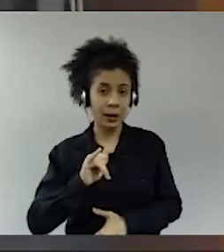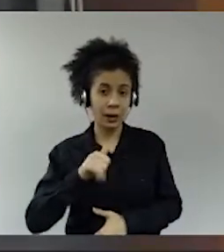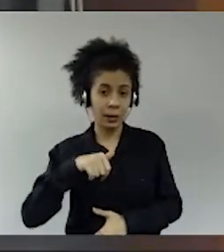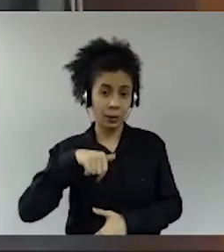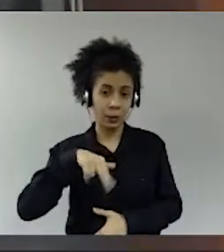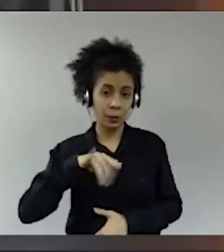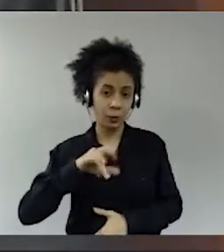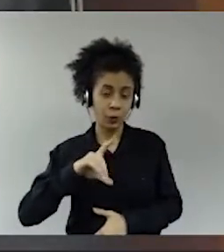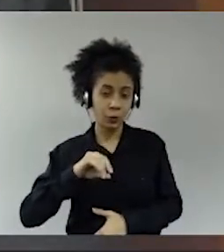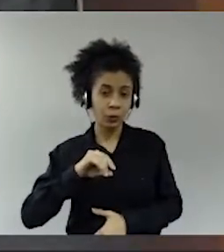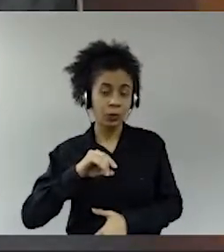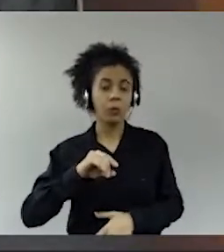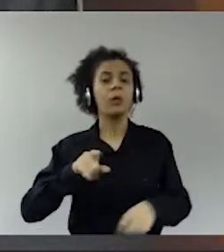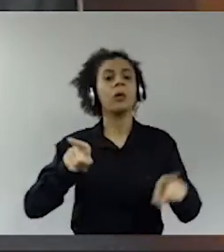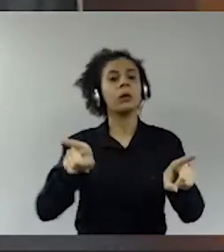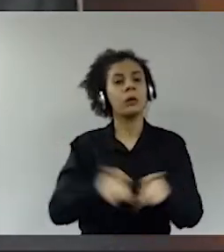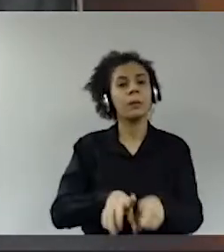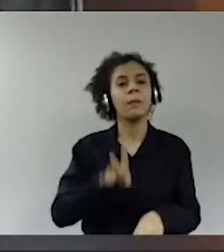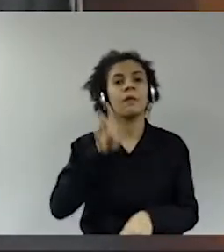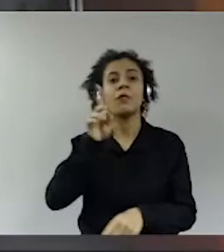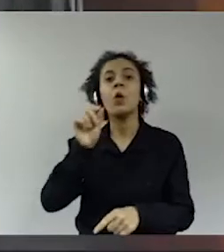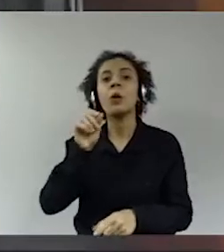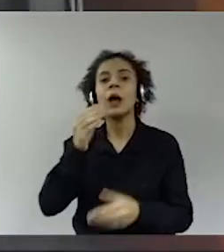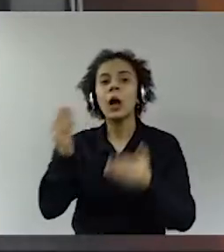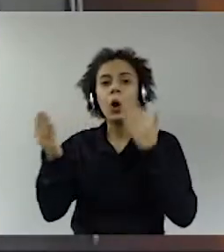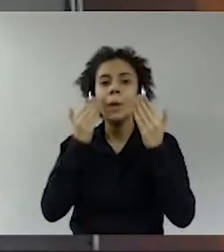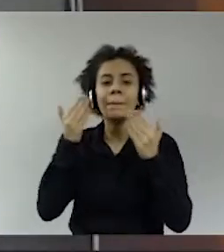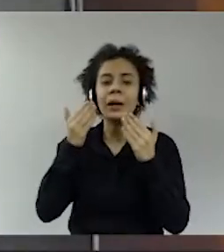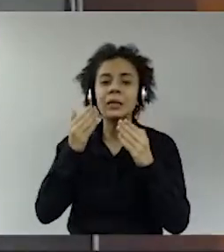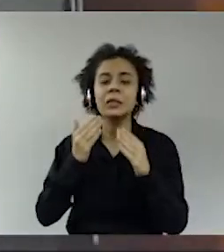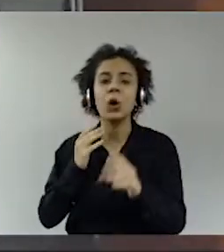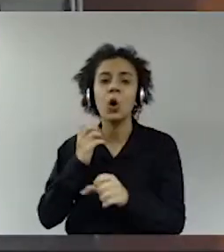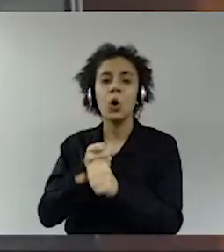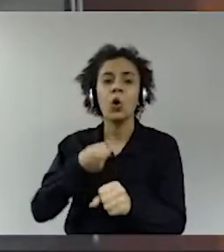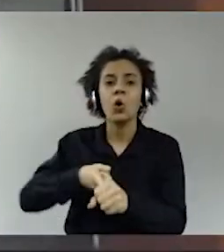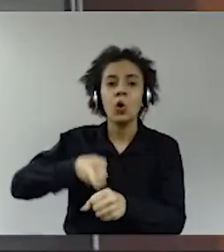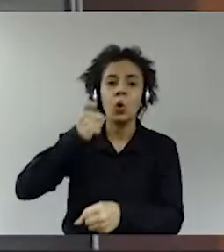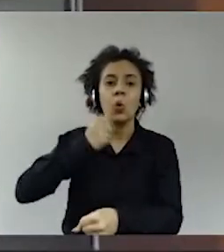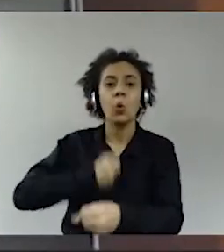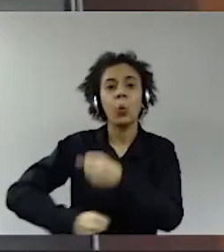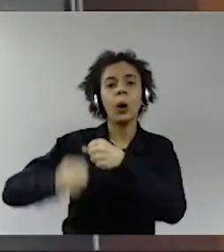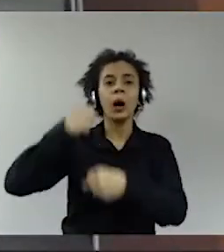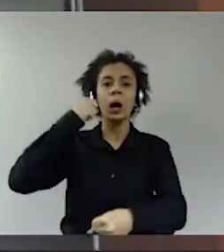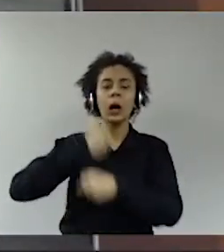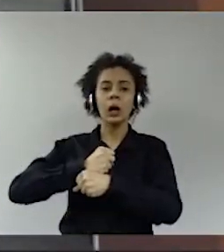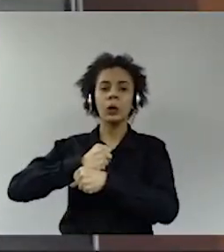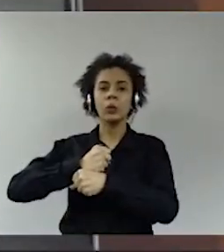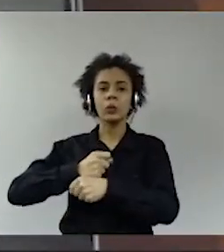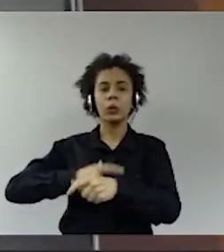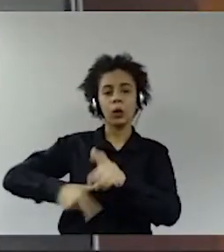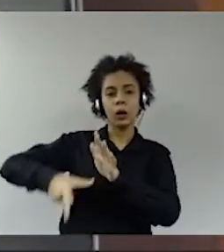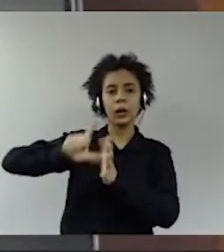relativamente aos lucros auferidos no ano anterior ao ano da pandemia.